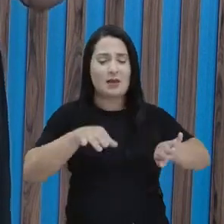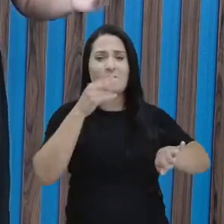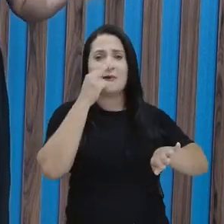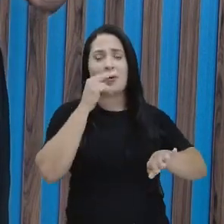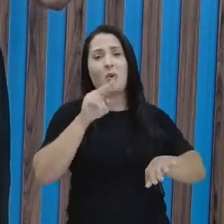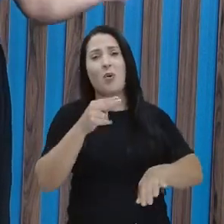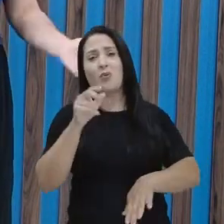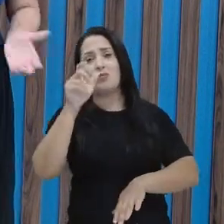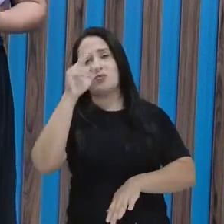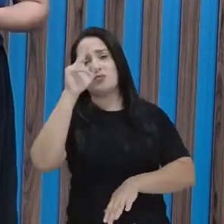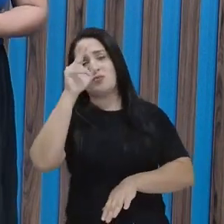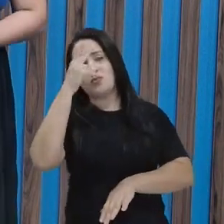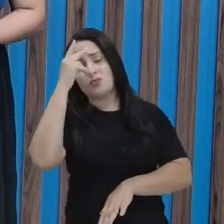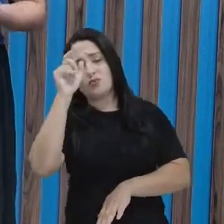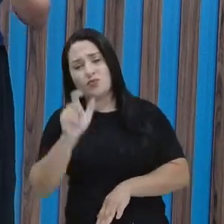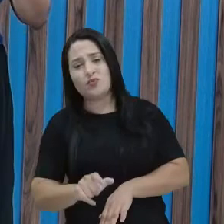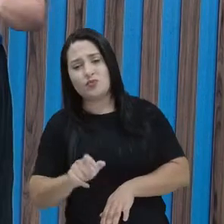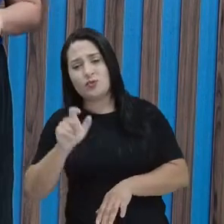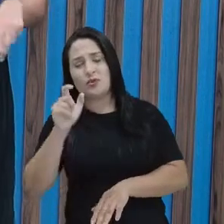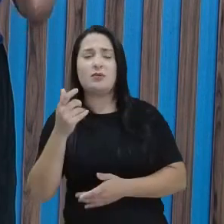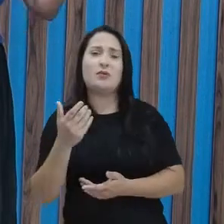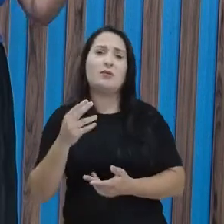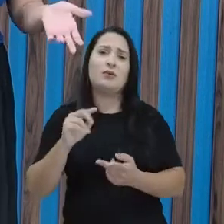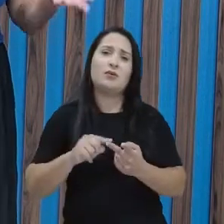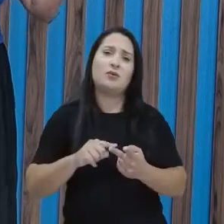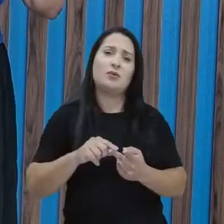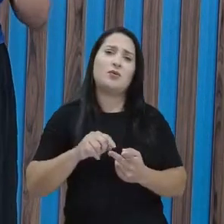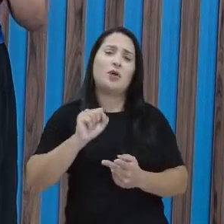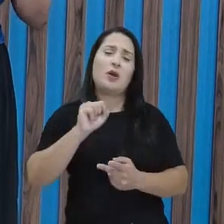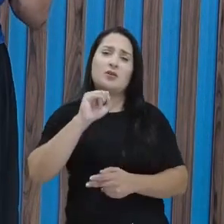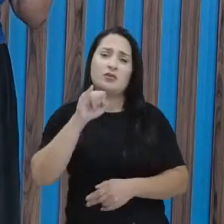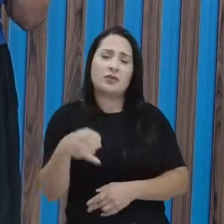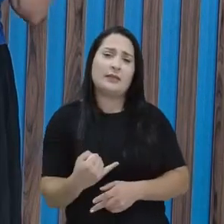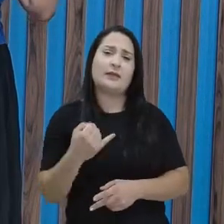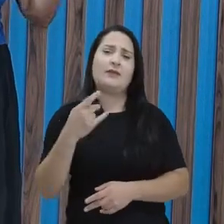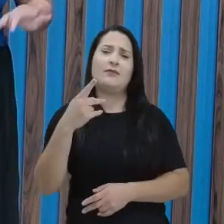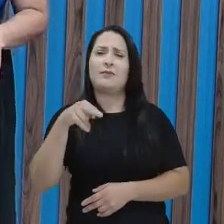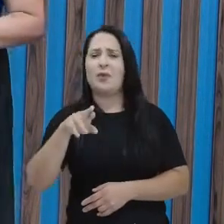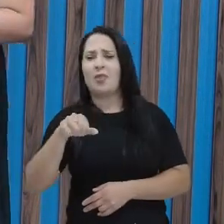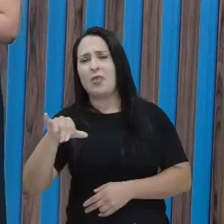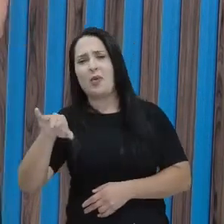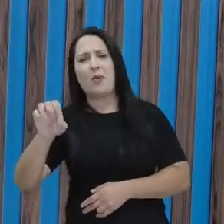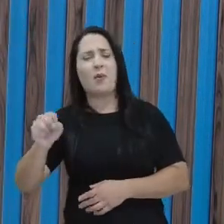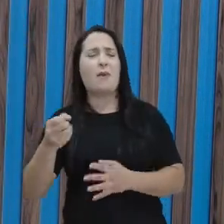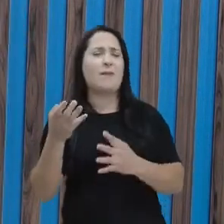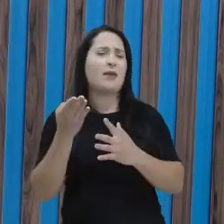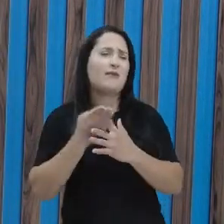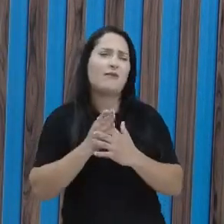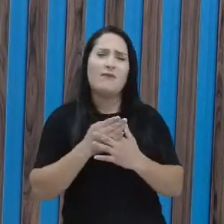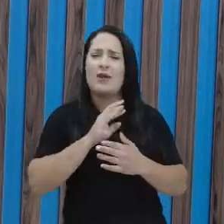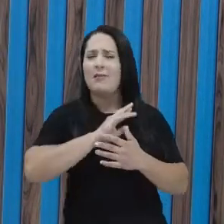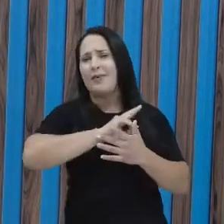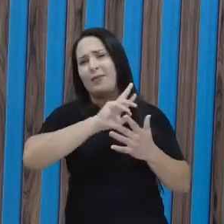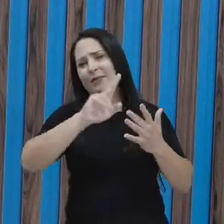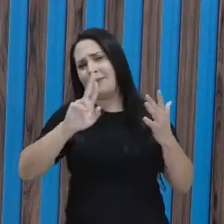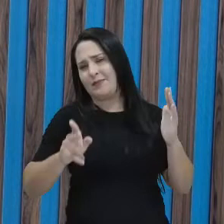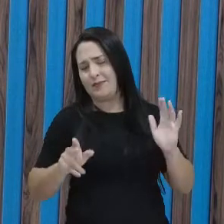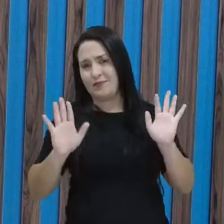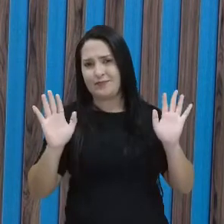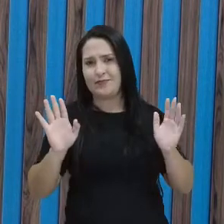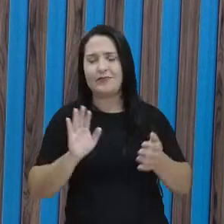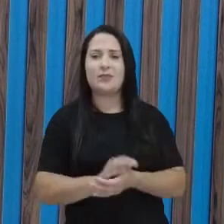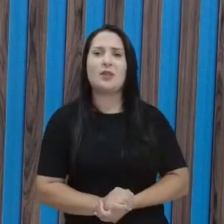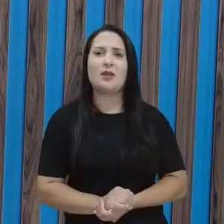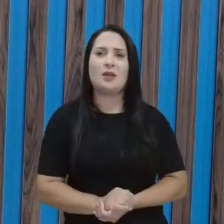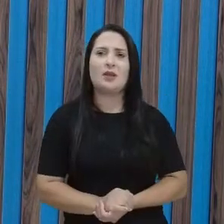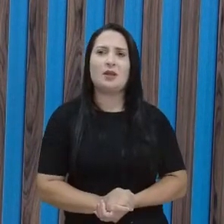são sujeitos, ou que são adjetivos, ou que são pronomes, ou que são verbos, enfim. Aqui, ó, quando eu uso para